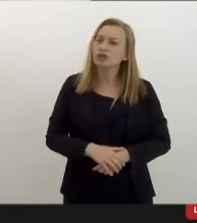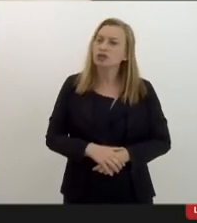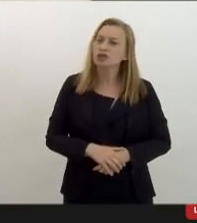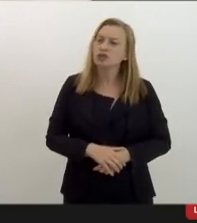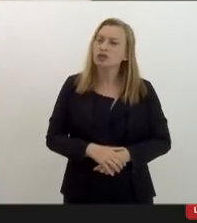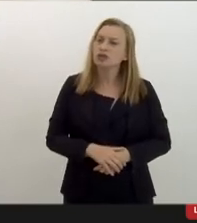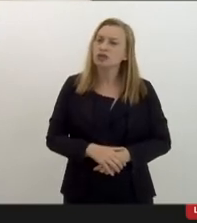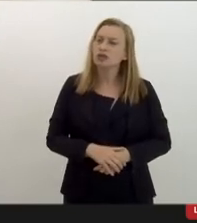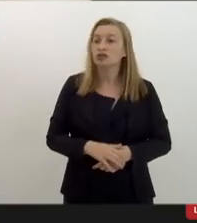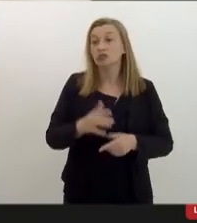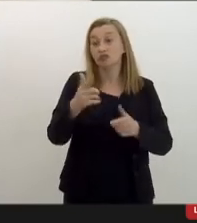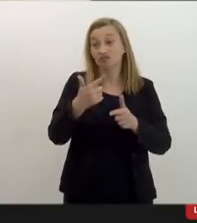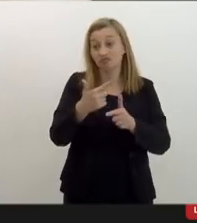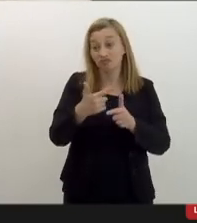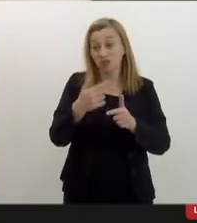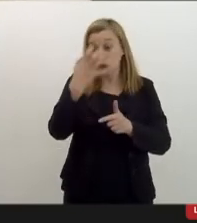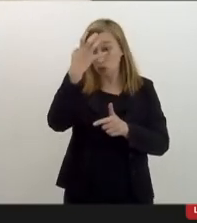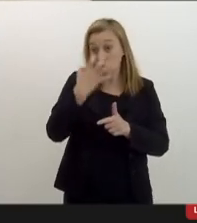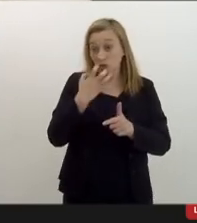problema